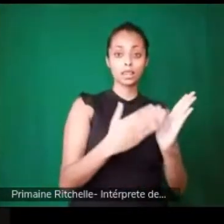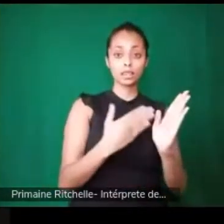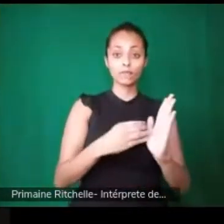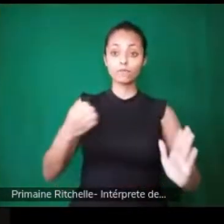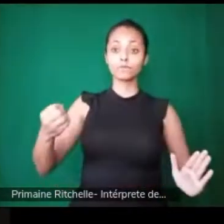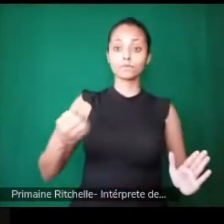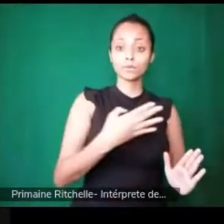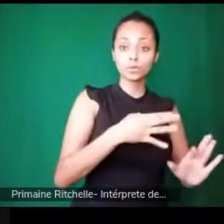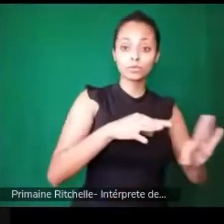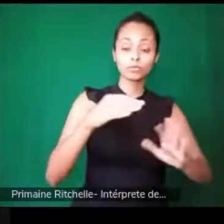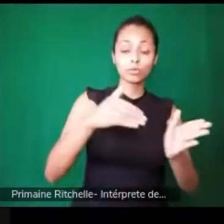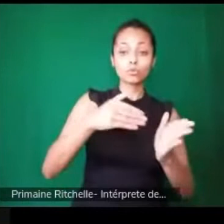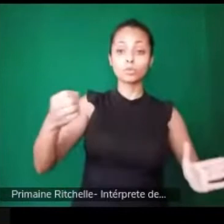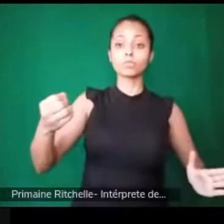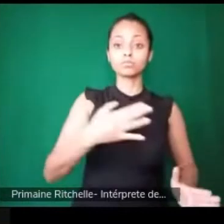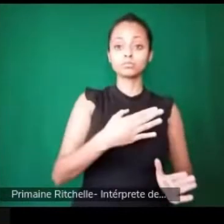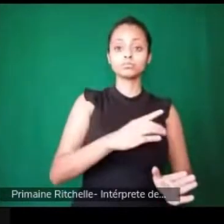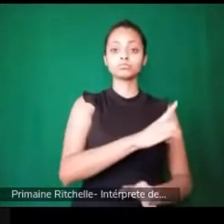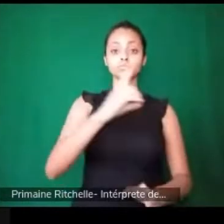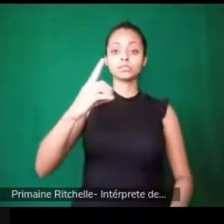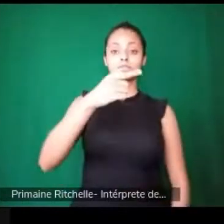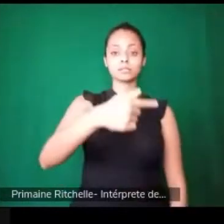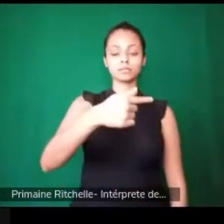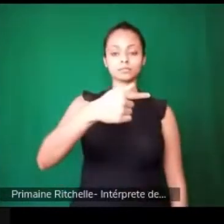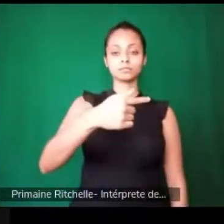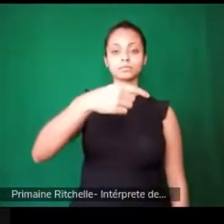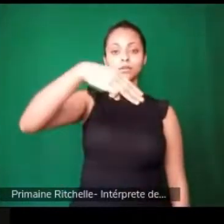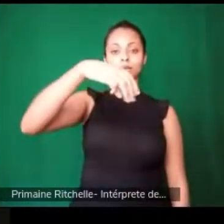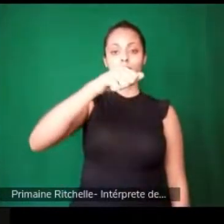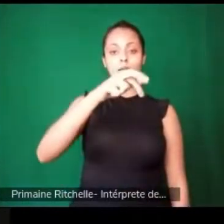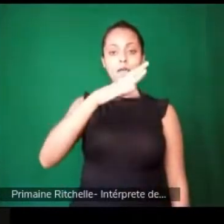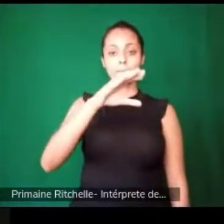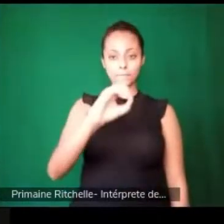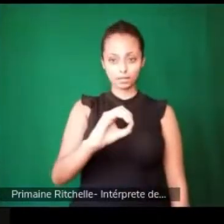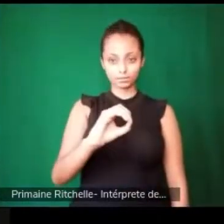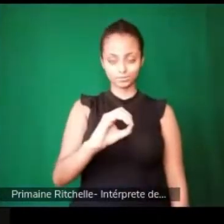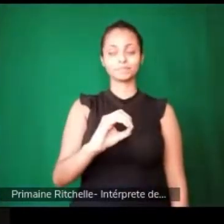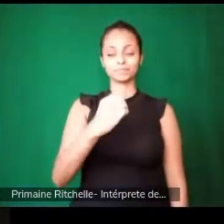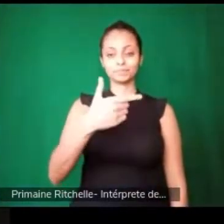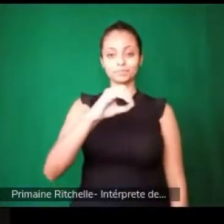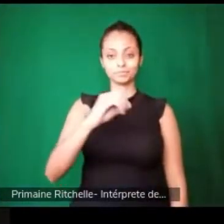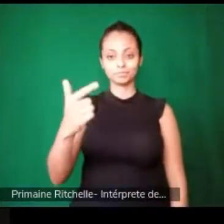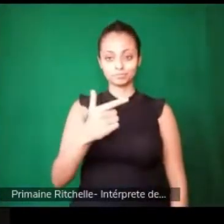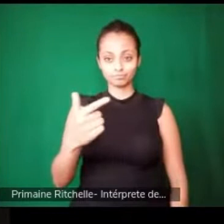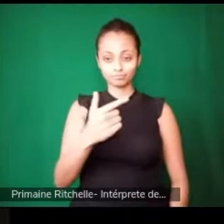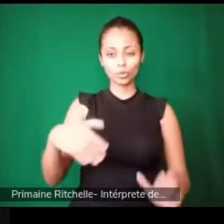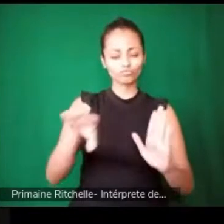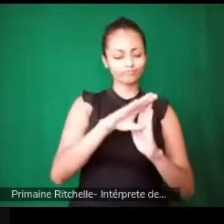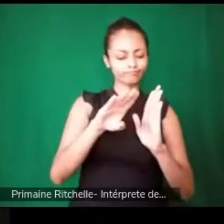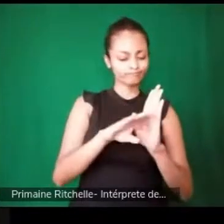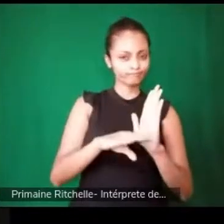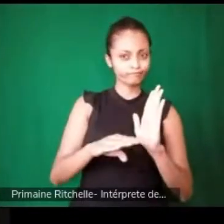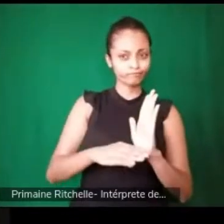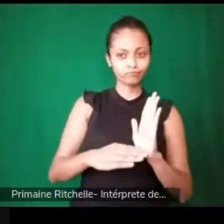de 2022. Aí nós tiramos bastante informação, né, porque é importante a gente destacar que o e-book ele